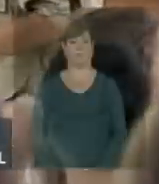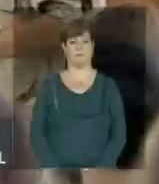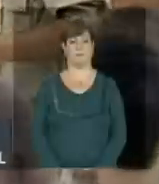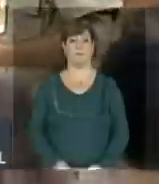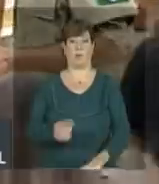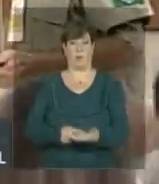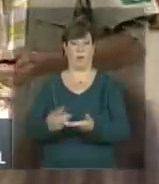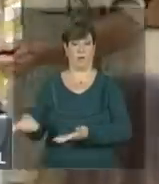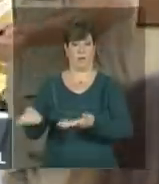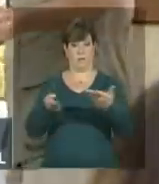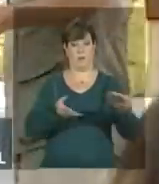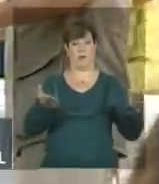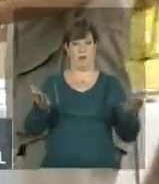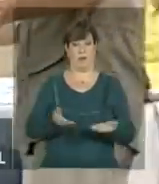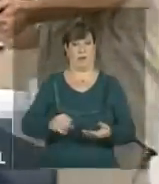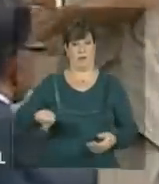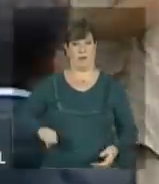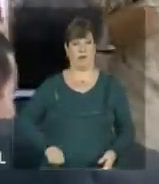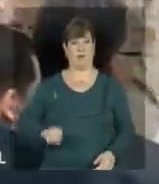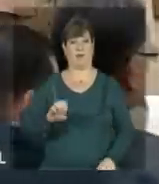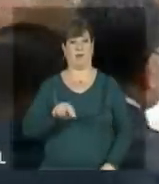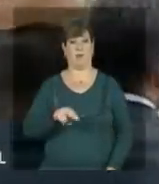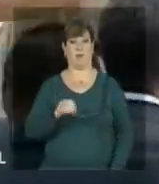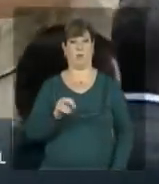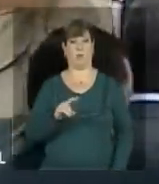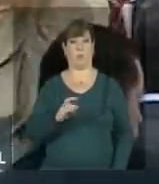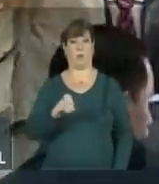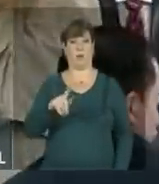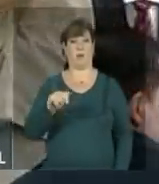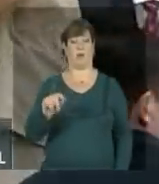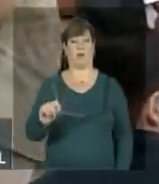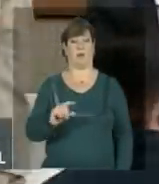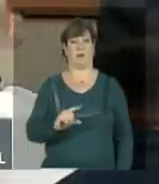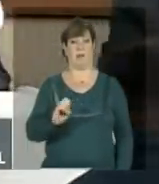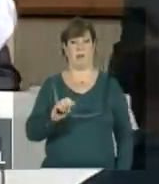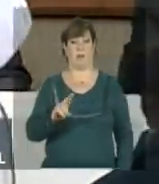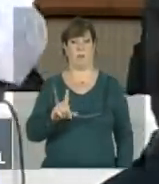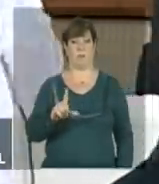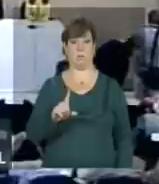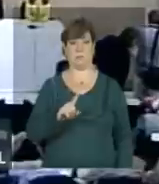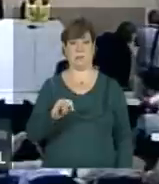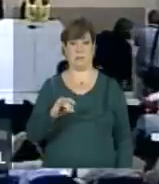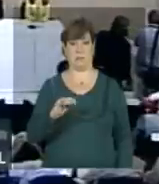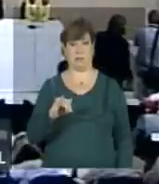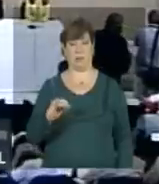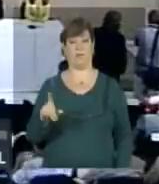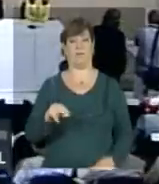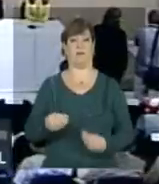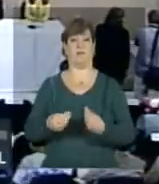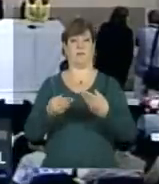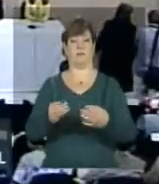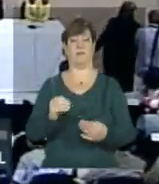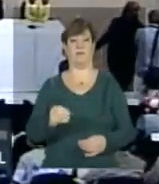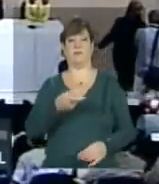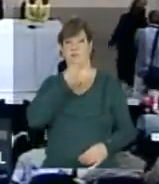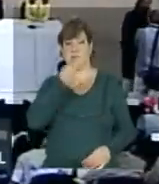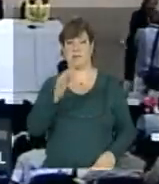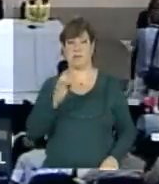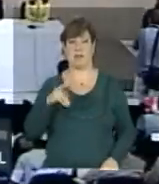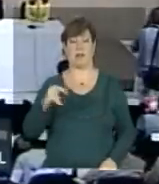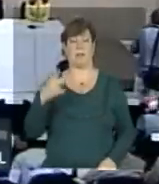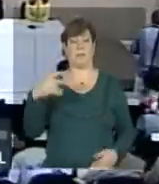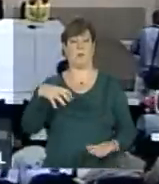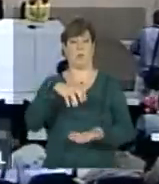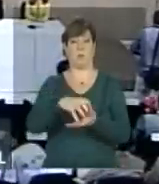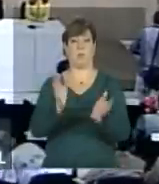Convidamos agora a embaixadora do Reino da Noruega, Turid Eusébio, que oferecerá visita técnica à Noruega para a equipe classificada em